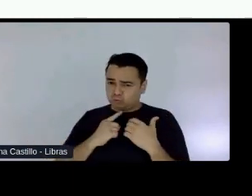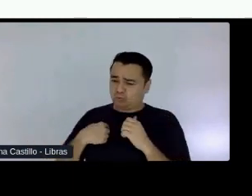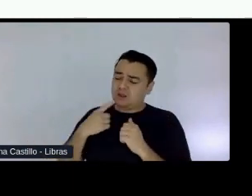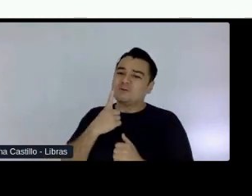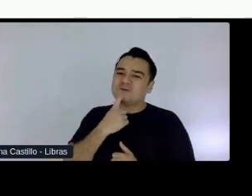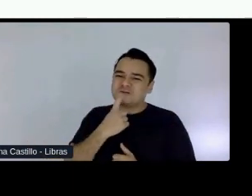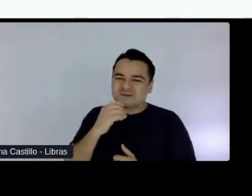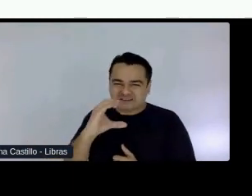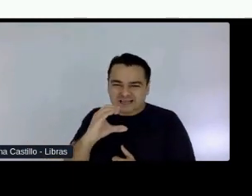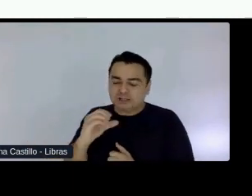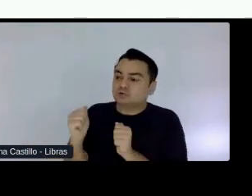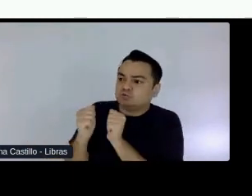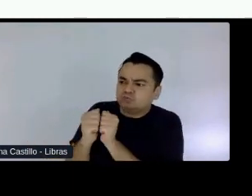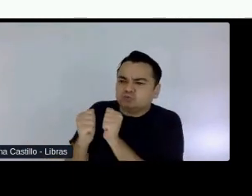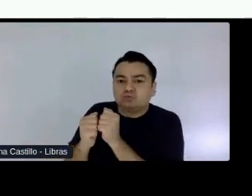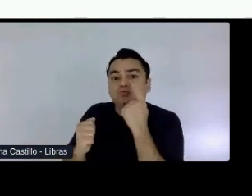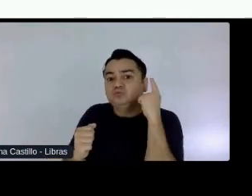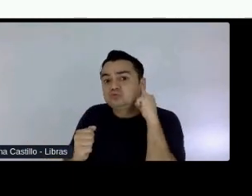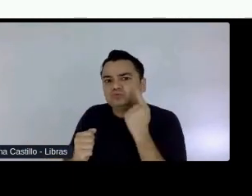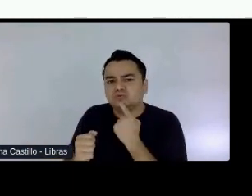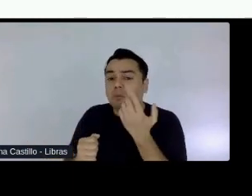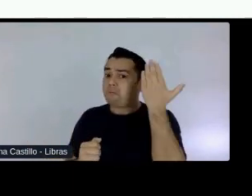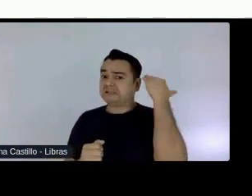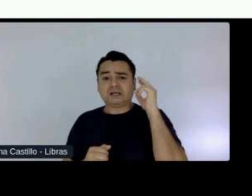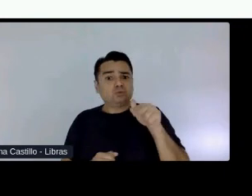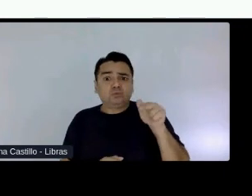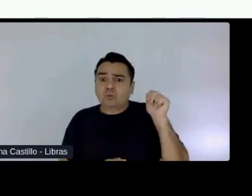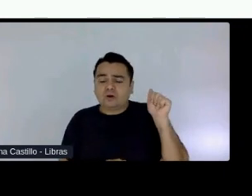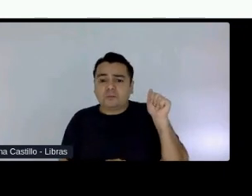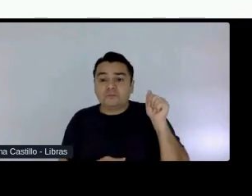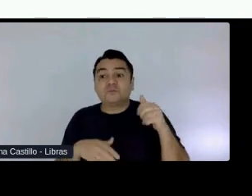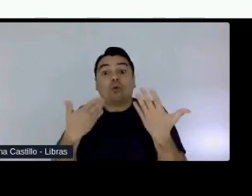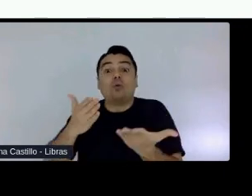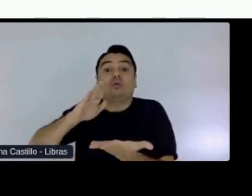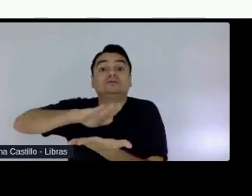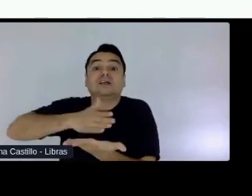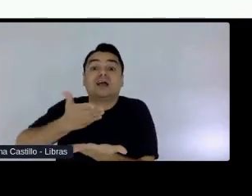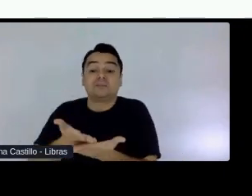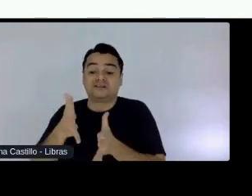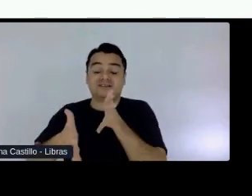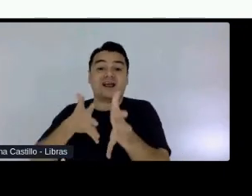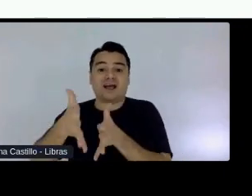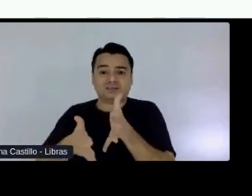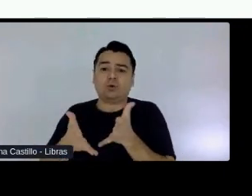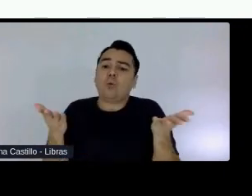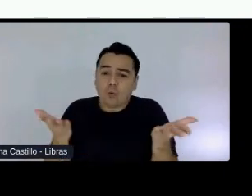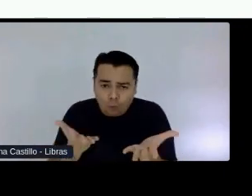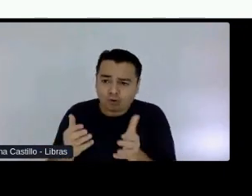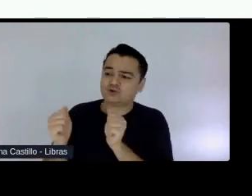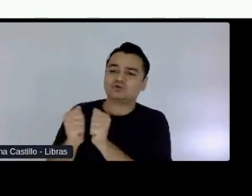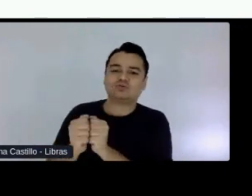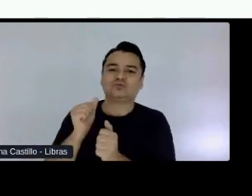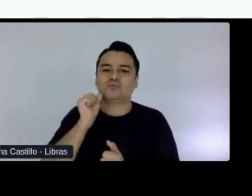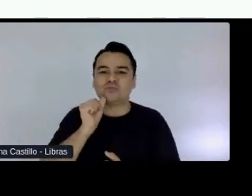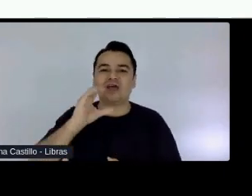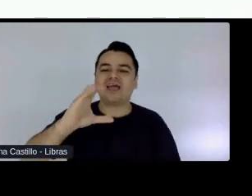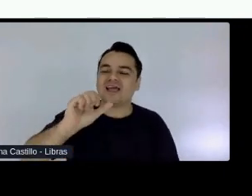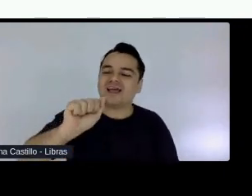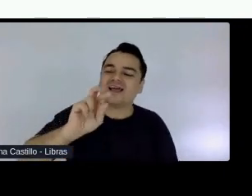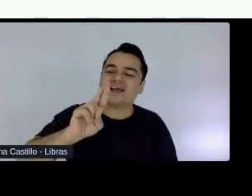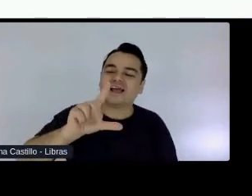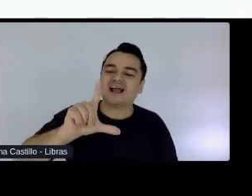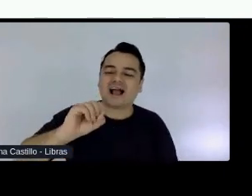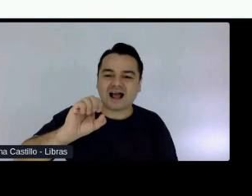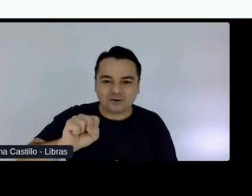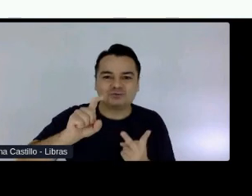CIT. Eu nunca tinha convivido com intérpretes de Libras. E hoje eu convivo com o Carlos e com a Letícia e